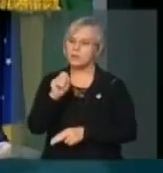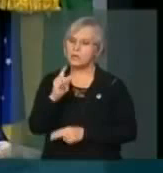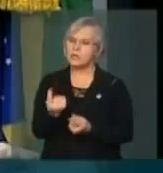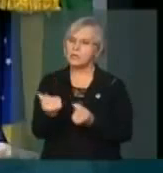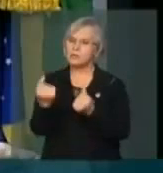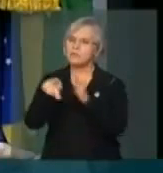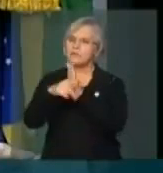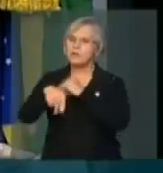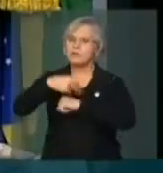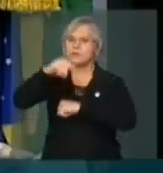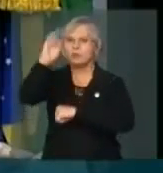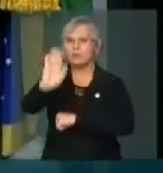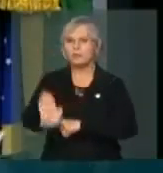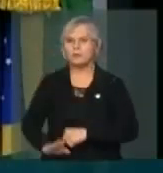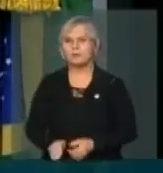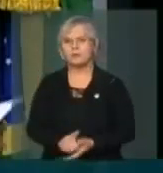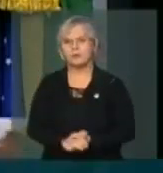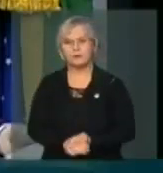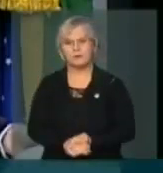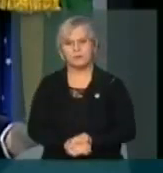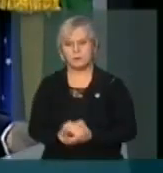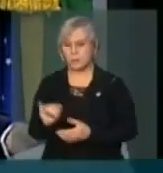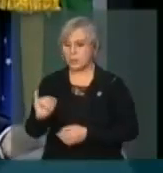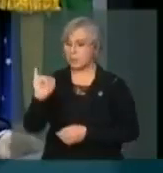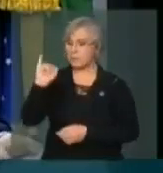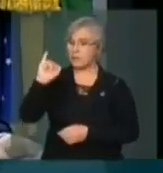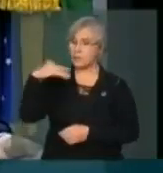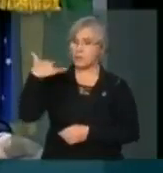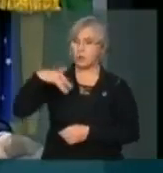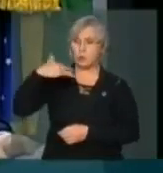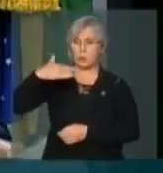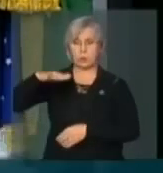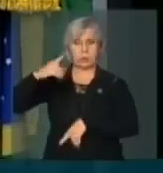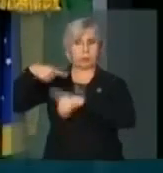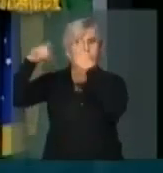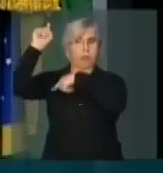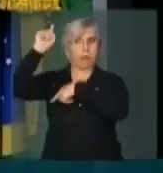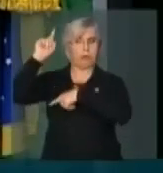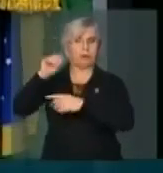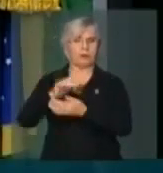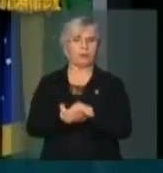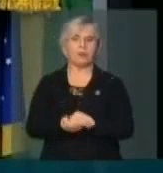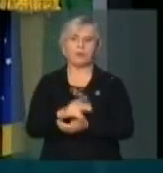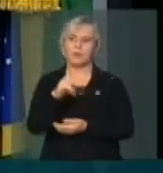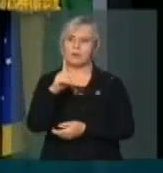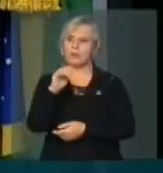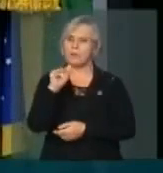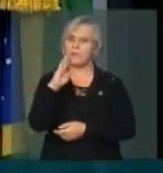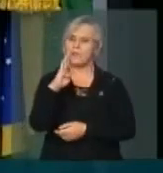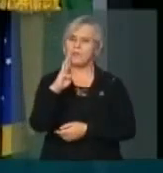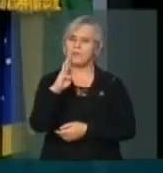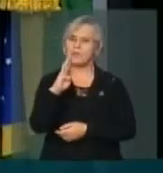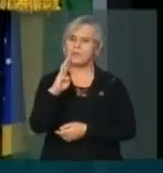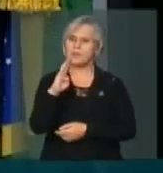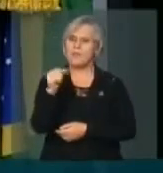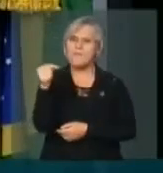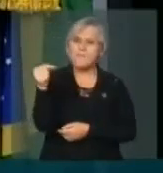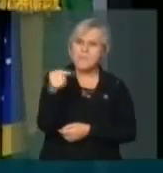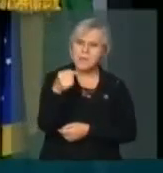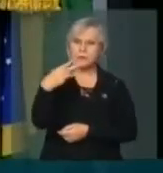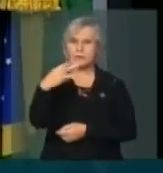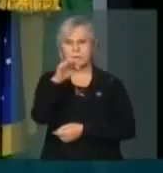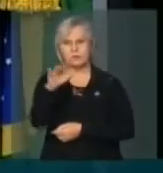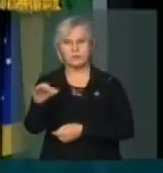enfrenta. É a inflação descontrolada, é a previsão do PIB já em menos